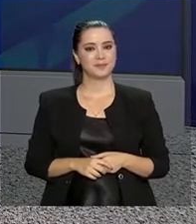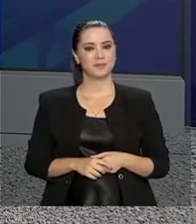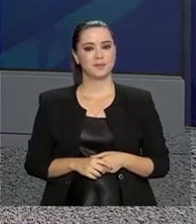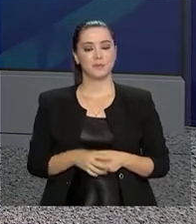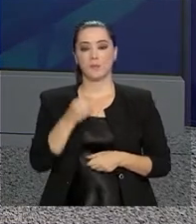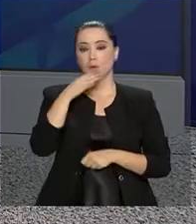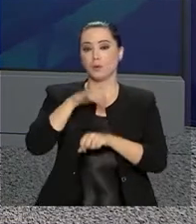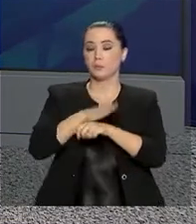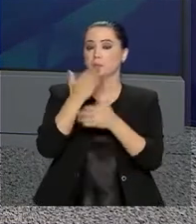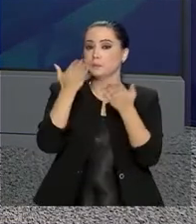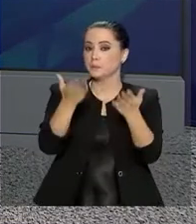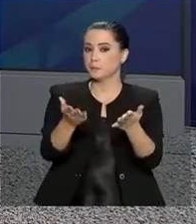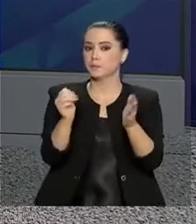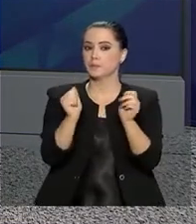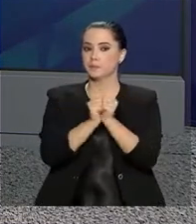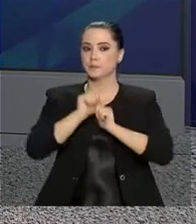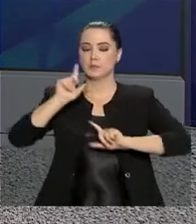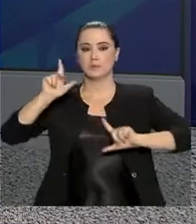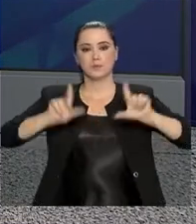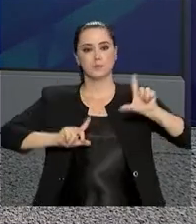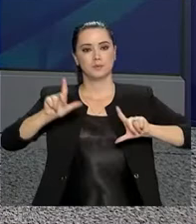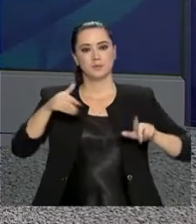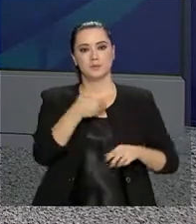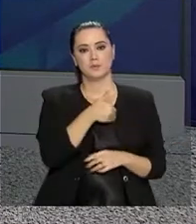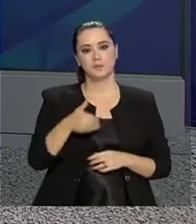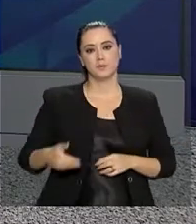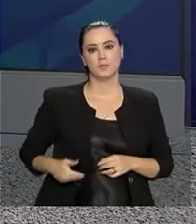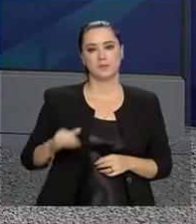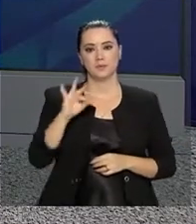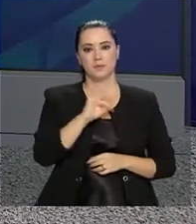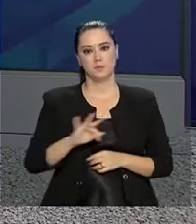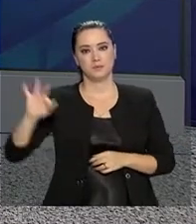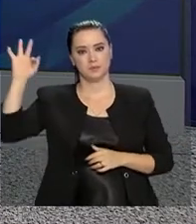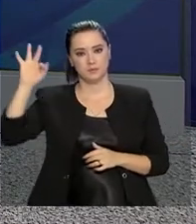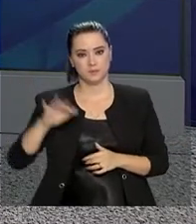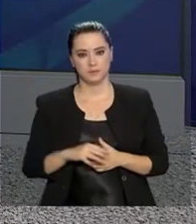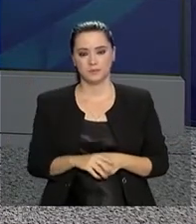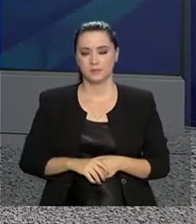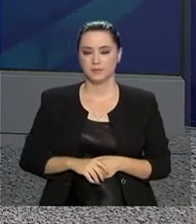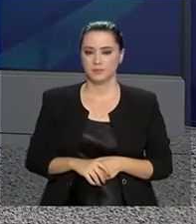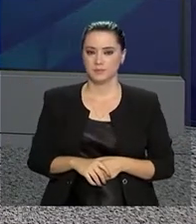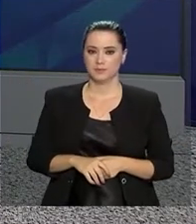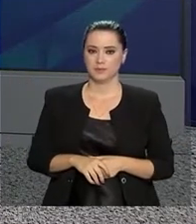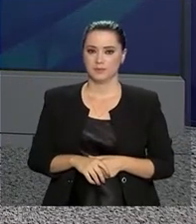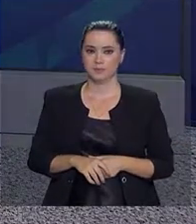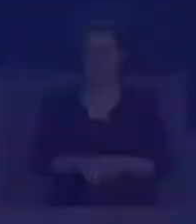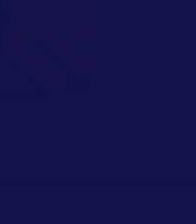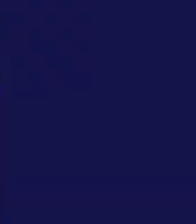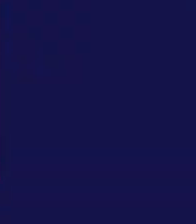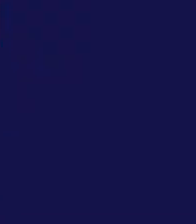61998678787. Uma boa noite para você e continue com a gente aqui na NBR, a TV do Governo Federal.